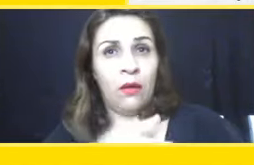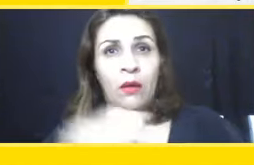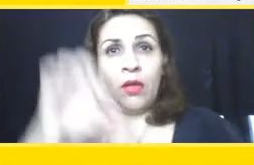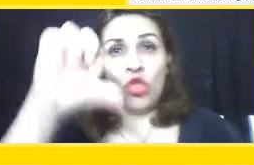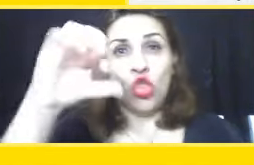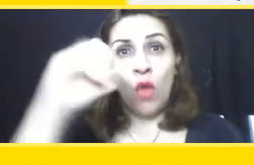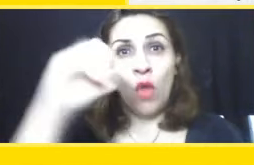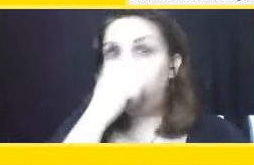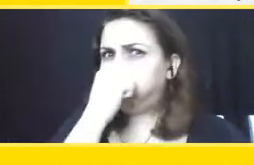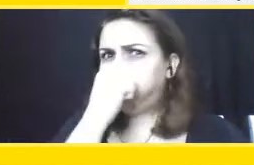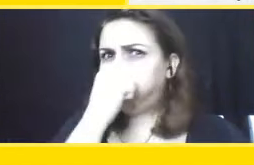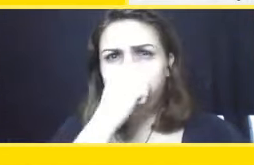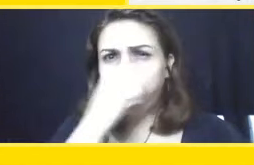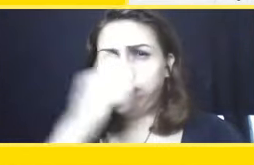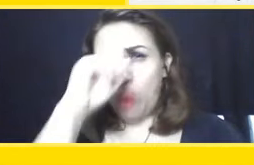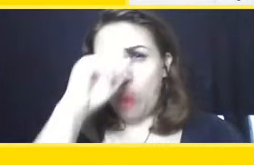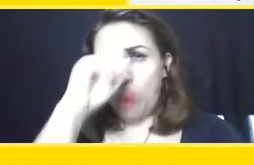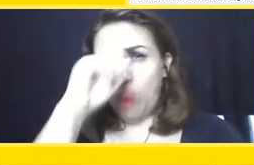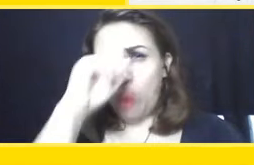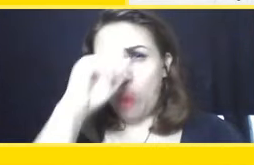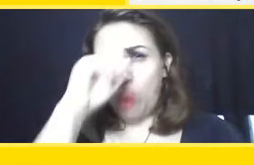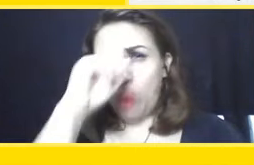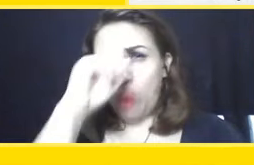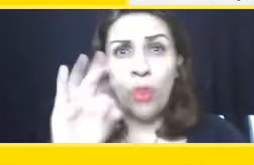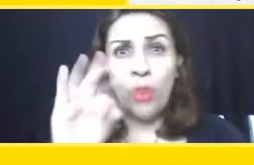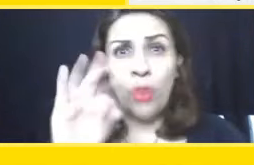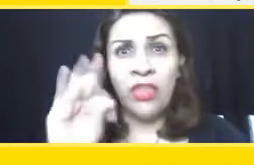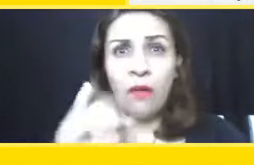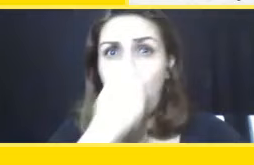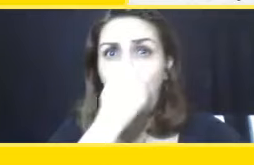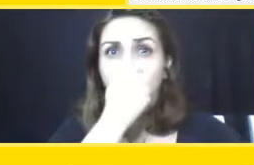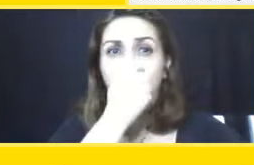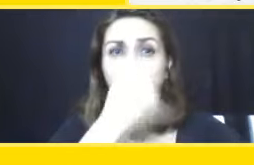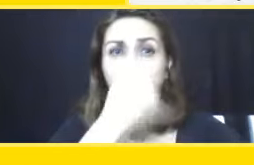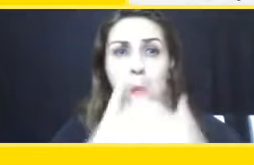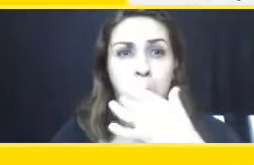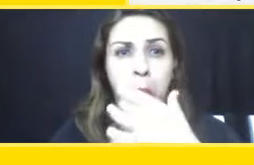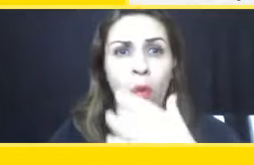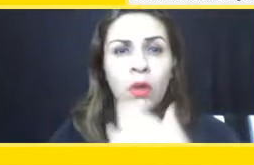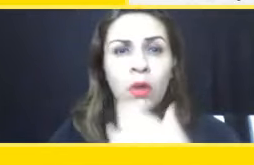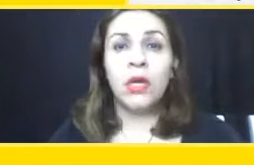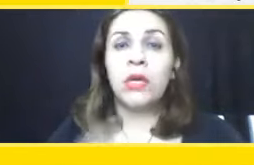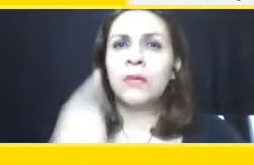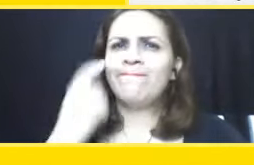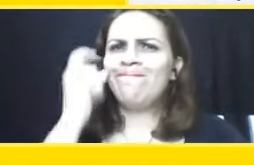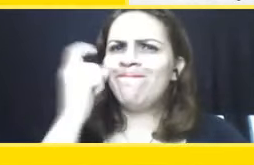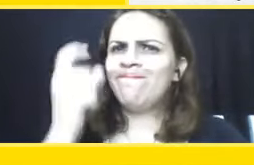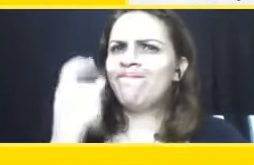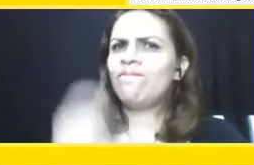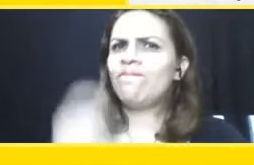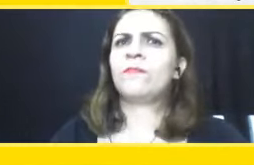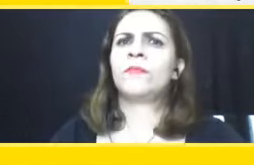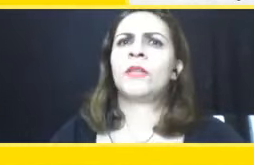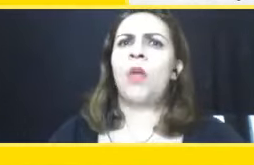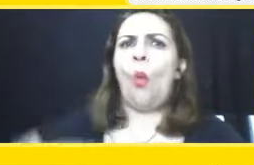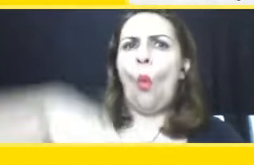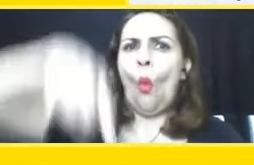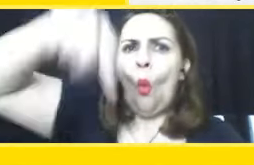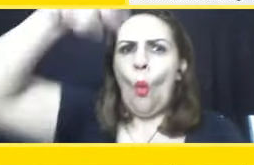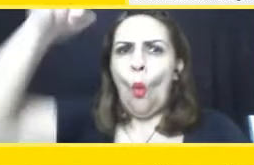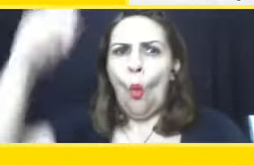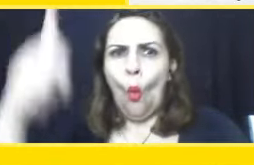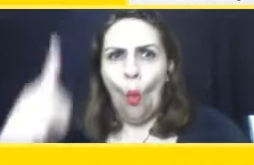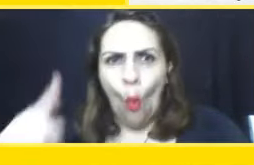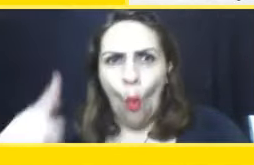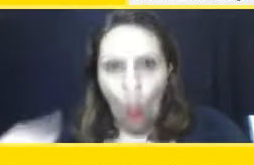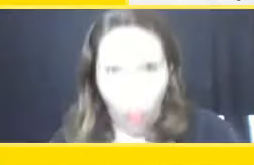90%. Agora, o que é uma coisa interessante é o seguinte: nós temos uma curva, e eu quero abrir aqui, quero falar